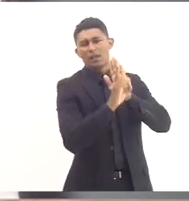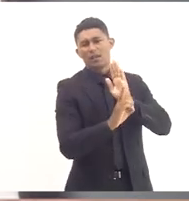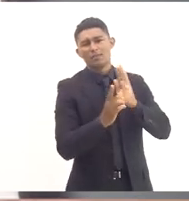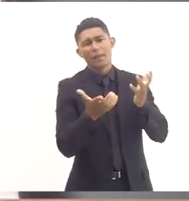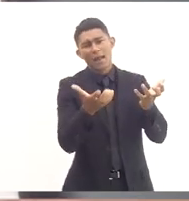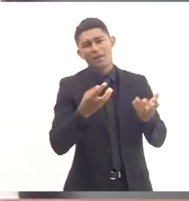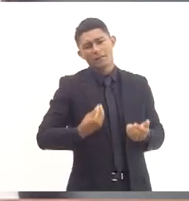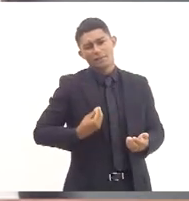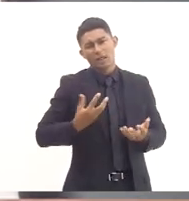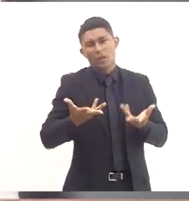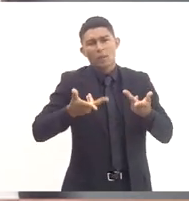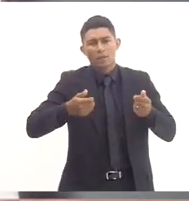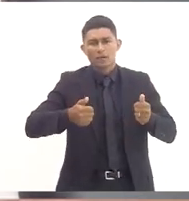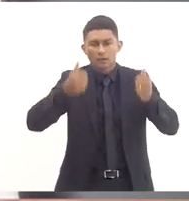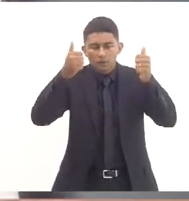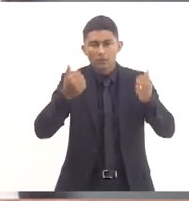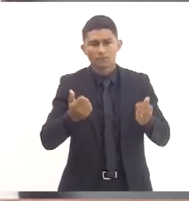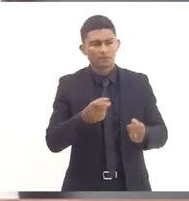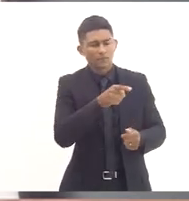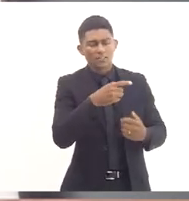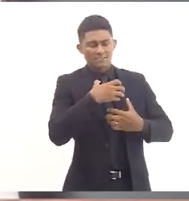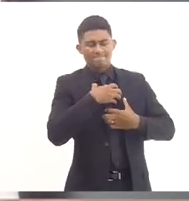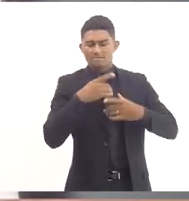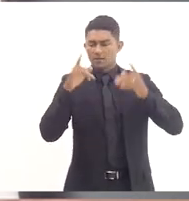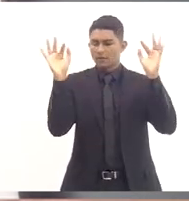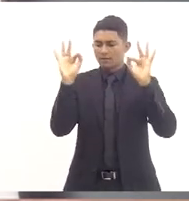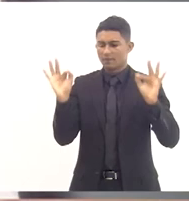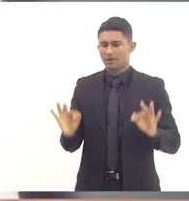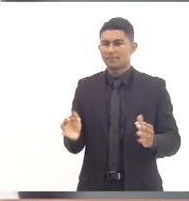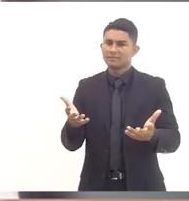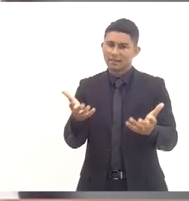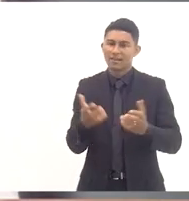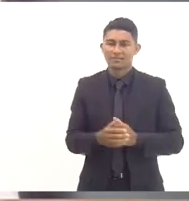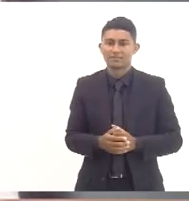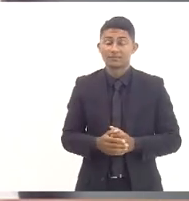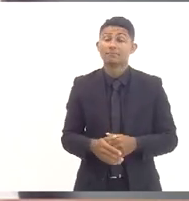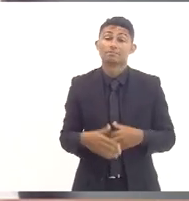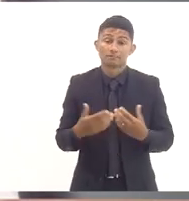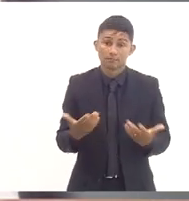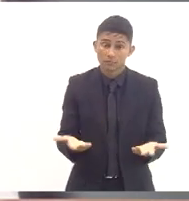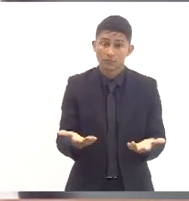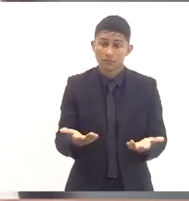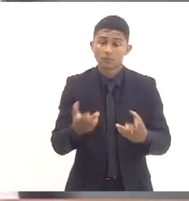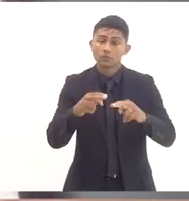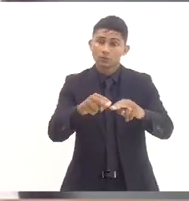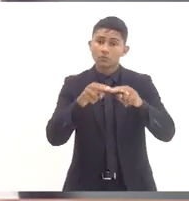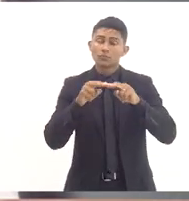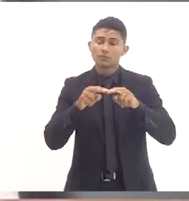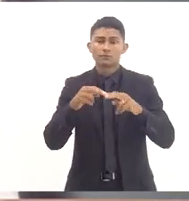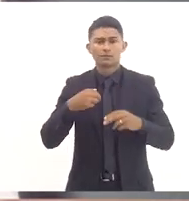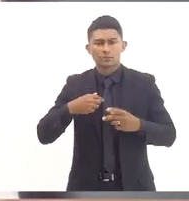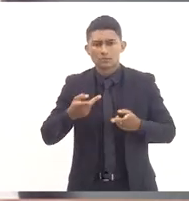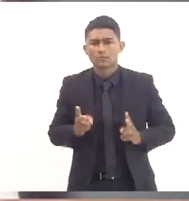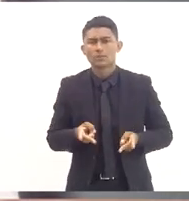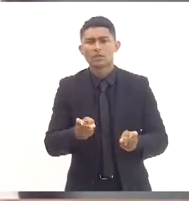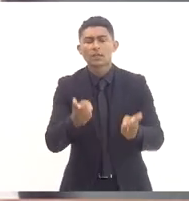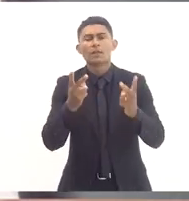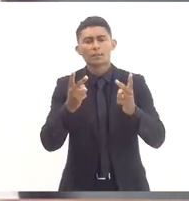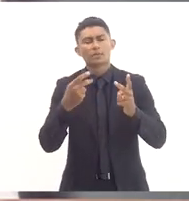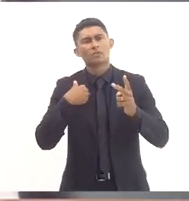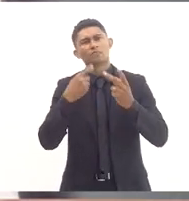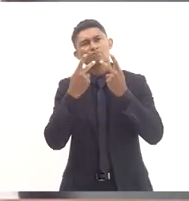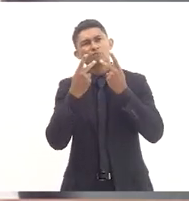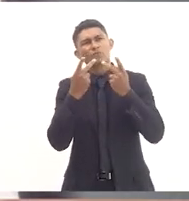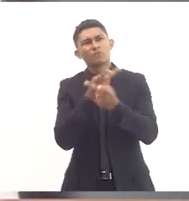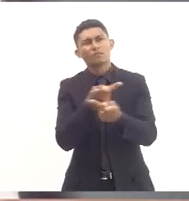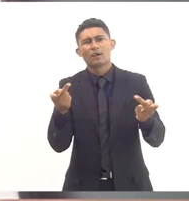faça da existência dele a mais feliz possível e É nesse contexto que eu sempre gosto de chamar atenção